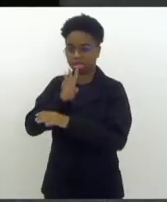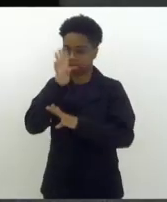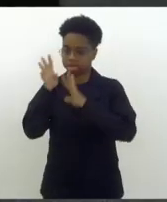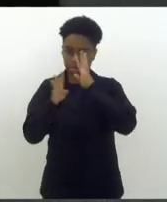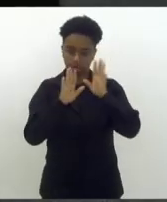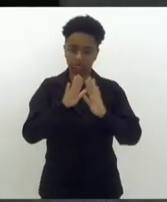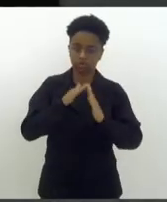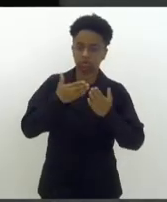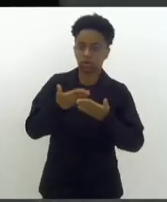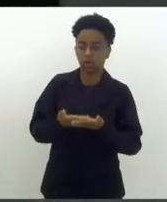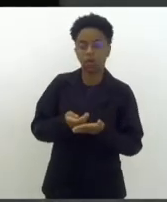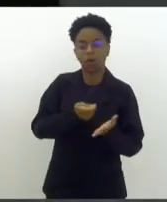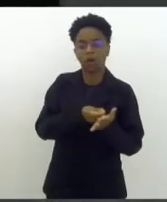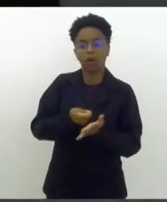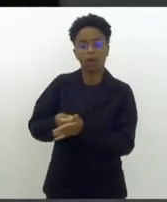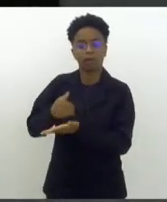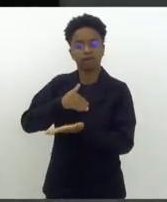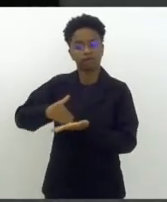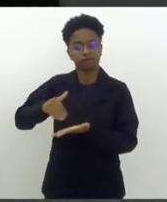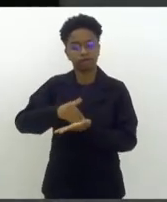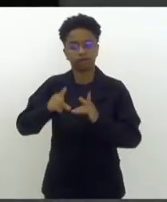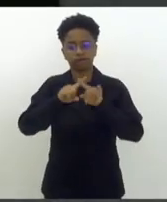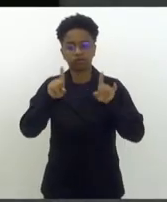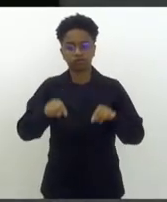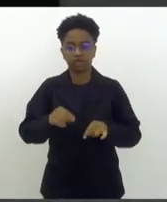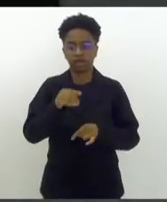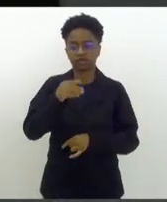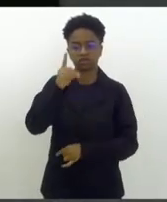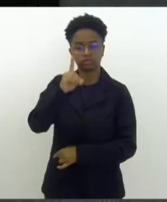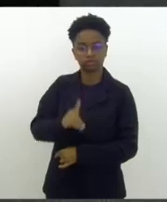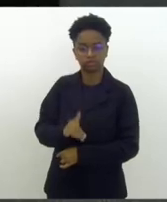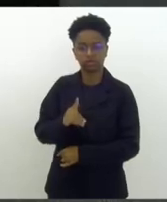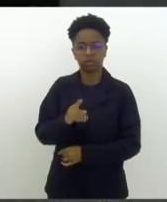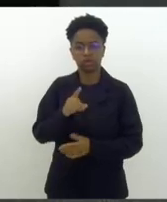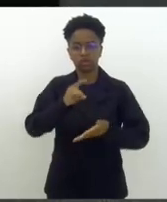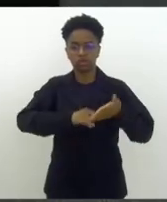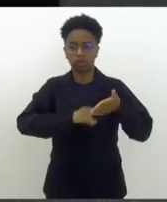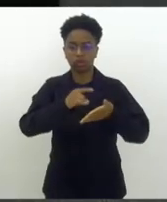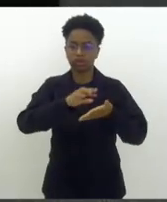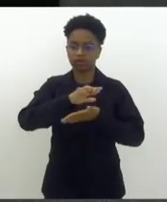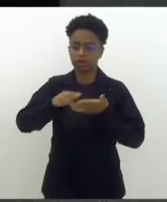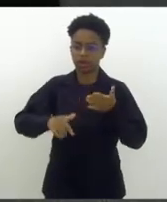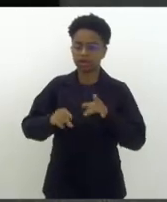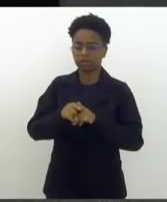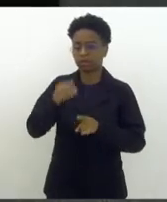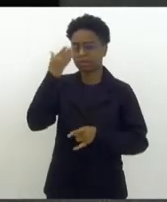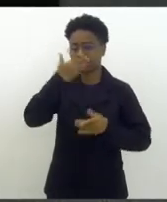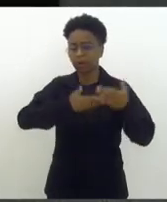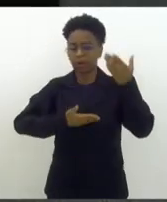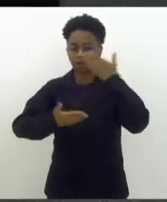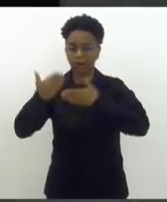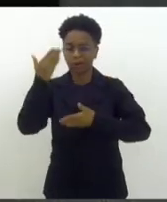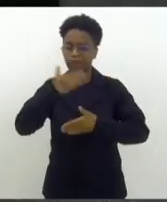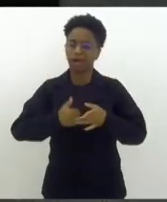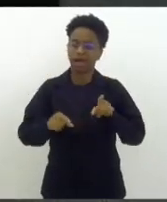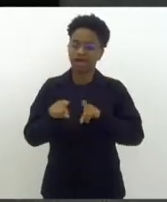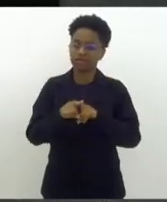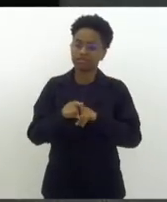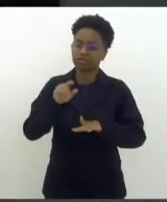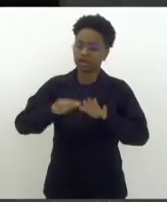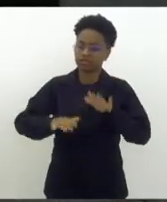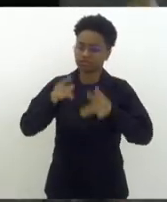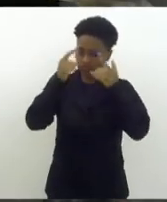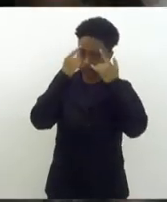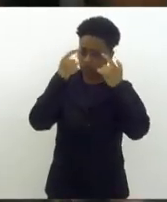exigem de funcionários secretários e diretores e diretores documentos e comprovantes de uma forma até mesmo agressiva